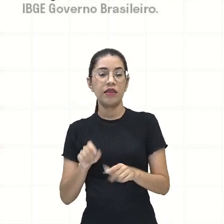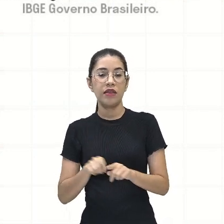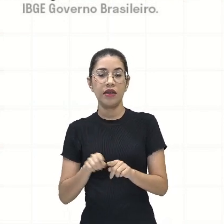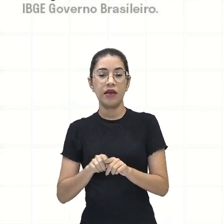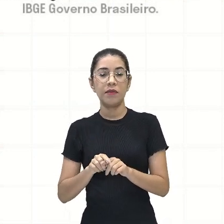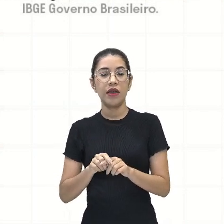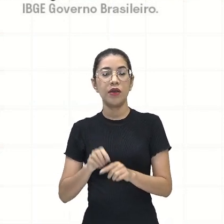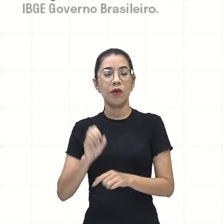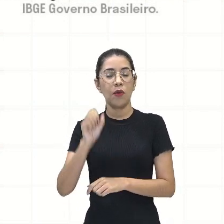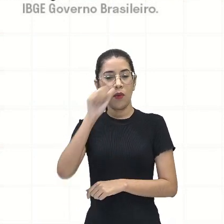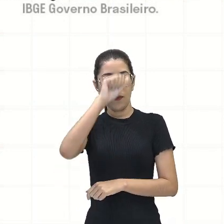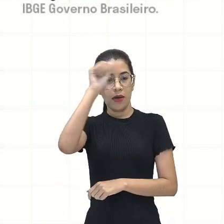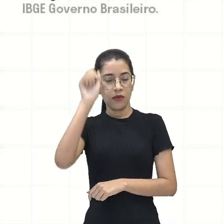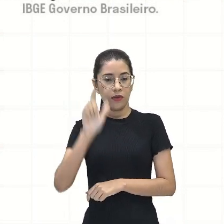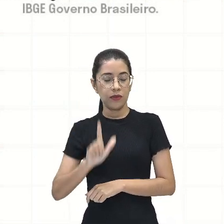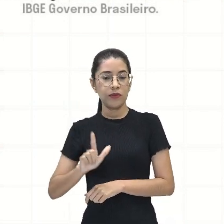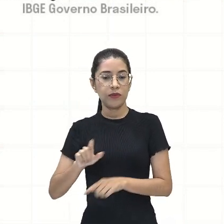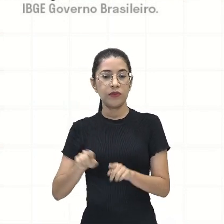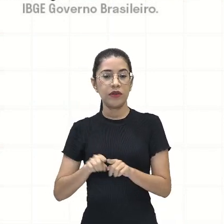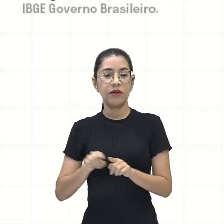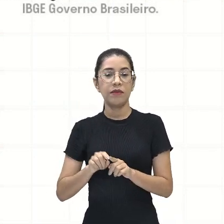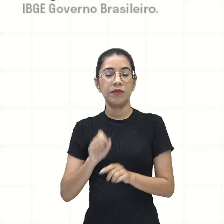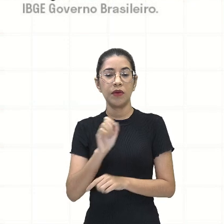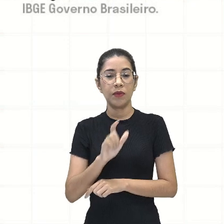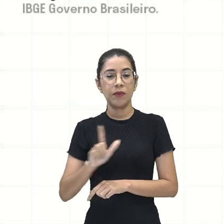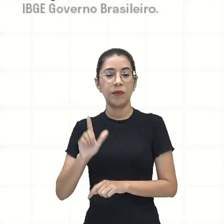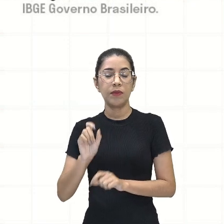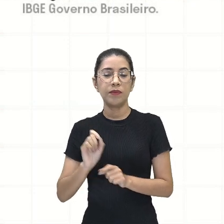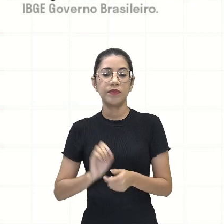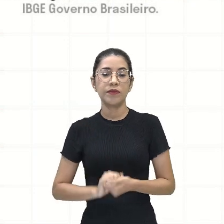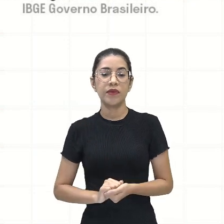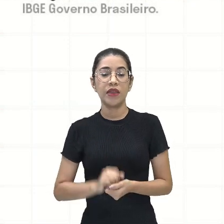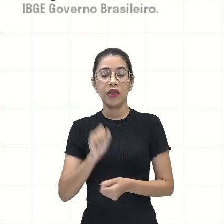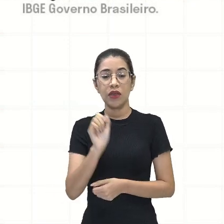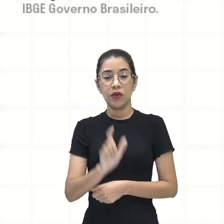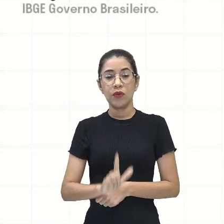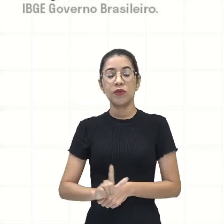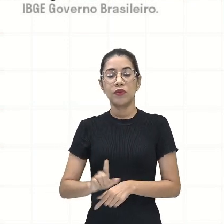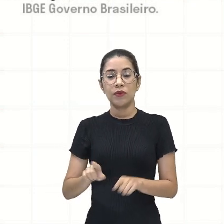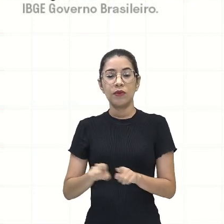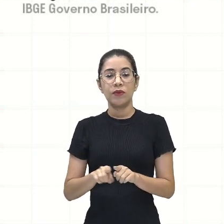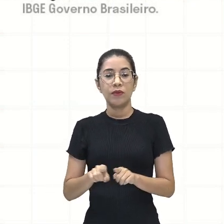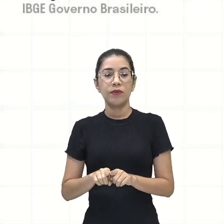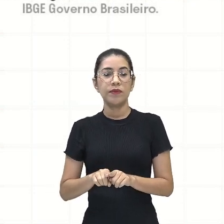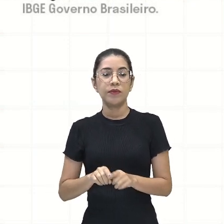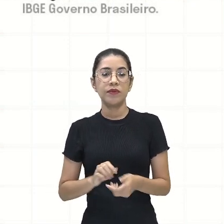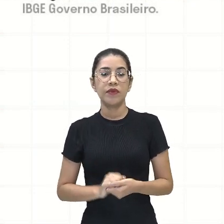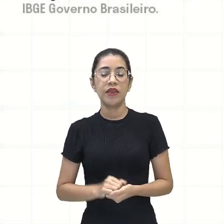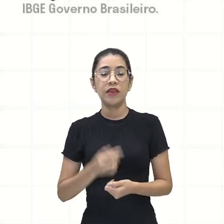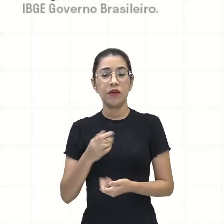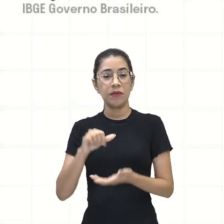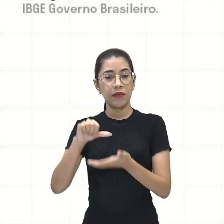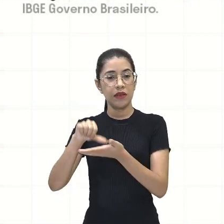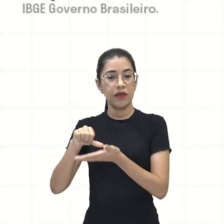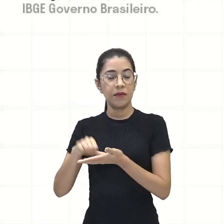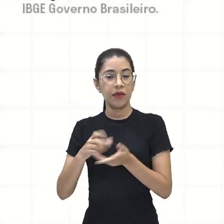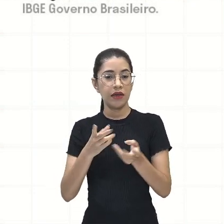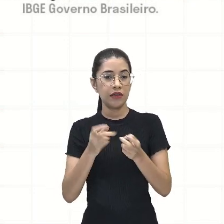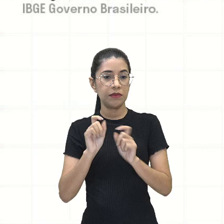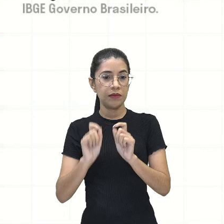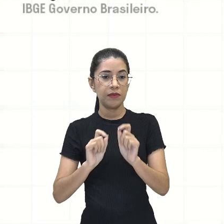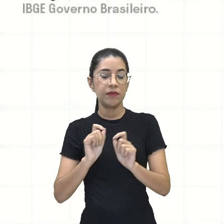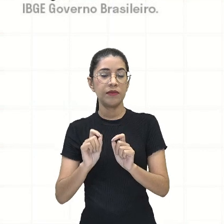a região leste, olha, e a região sul, né? Então, nessa configuração, a gente já tem